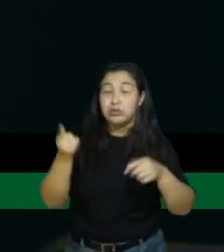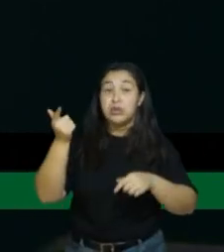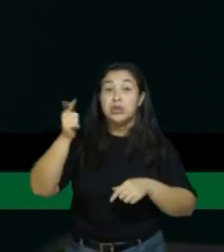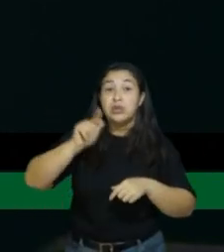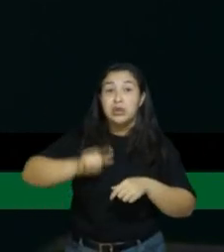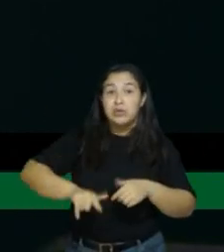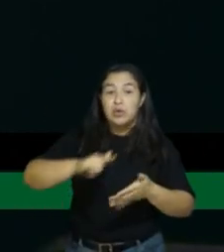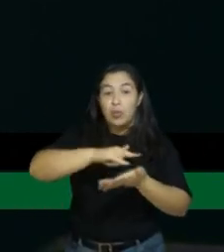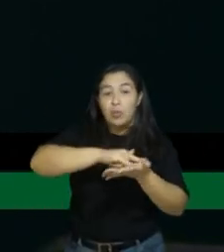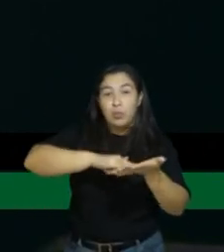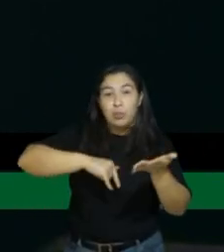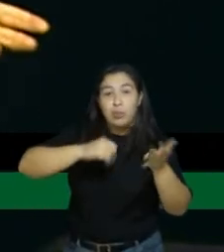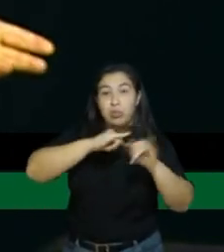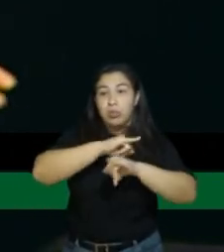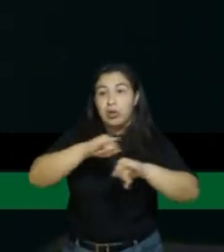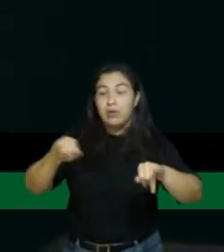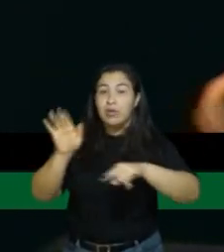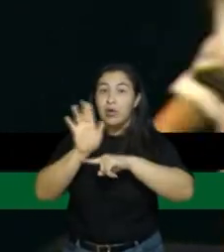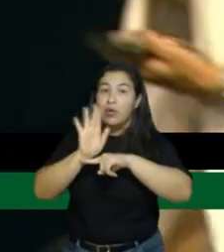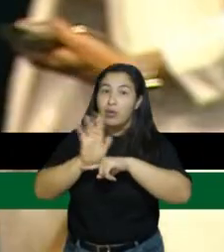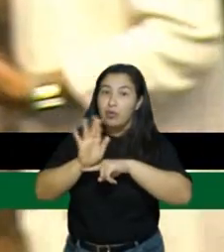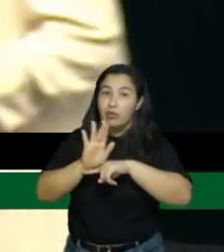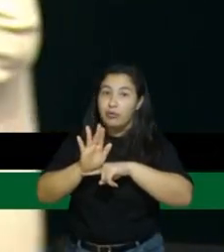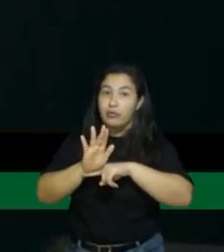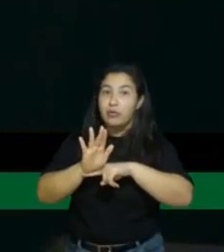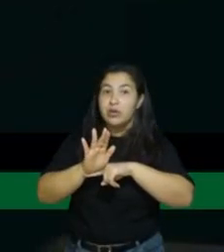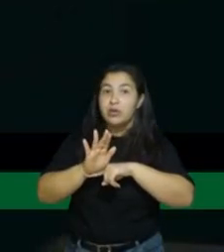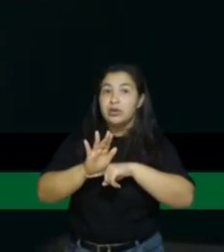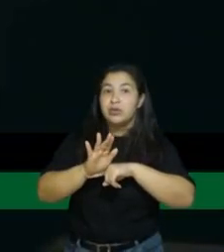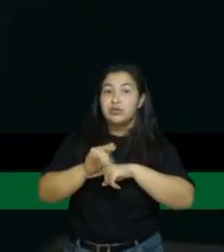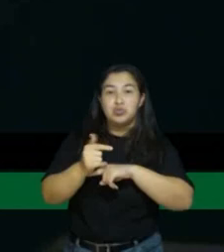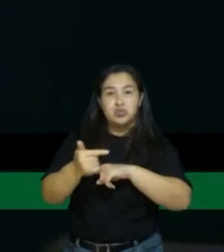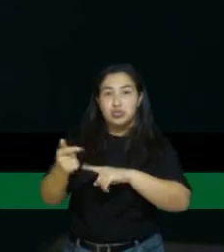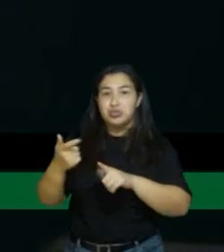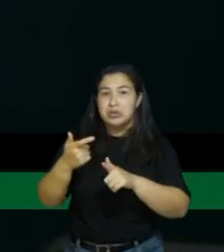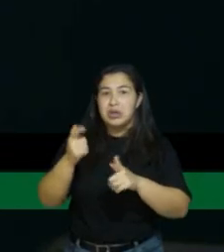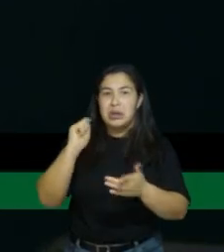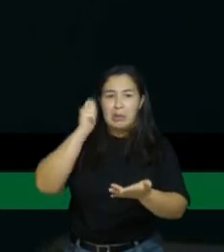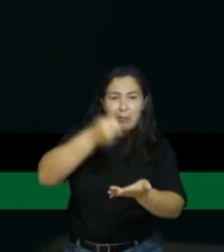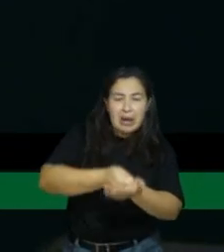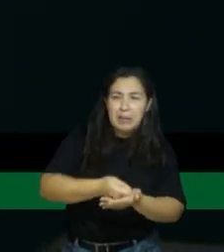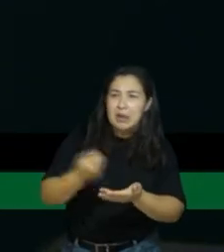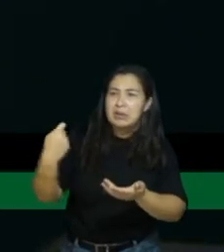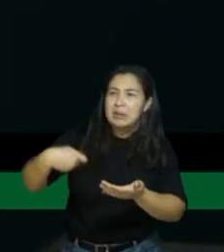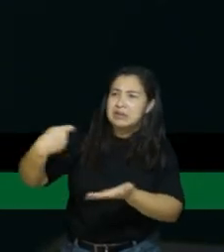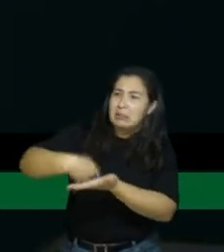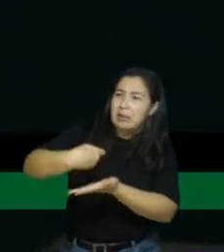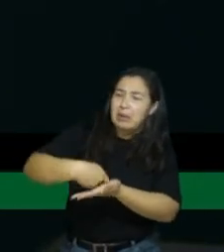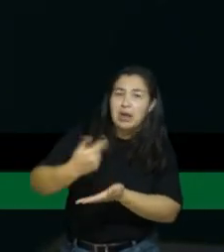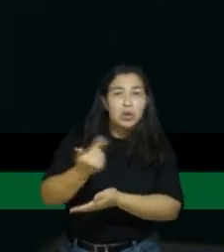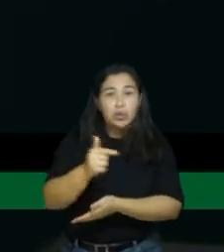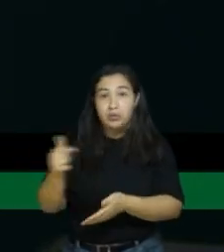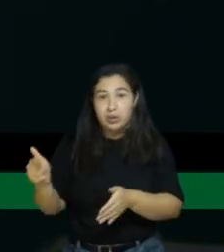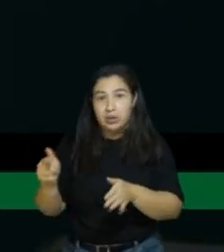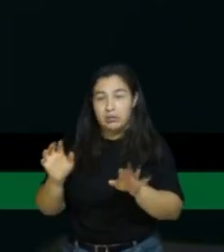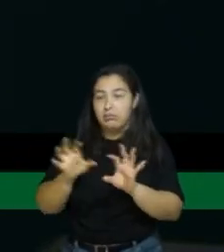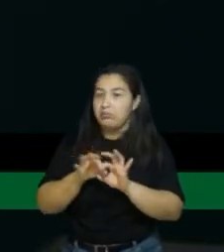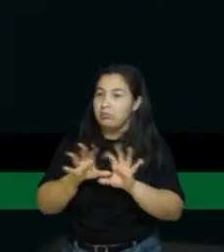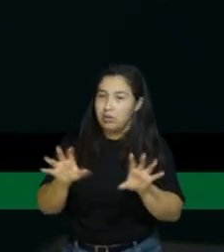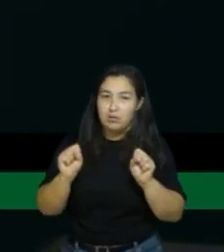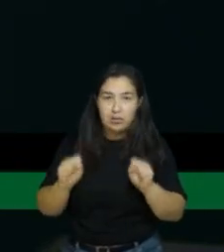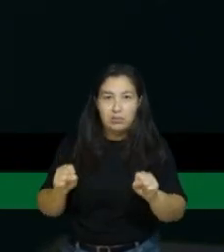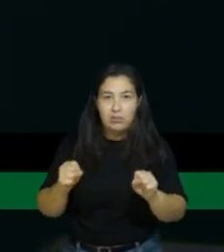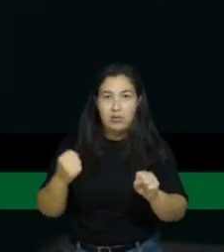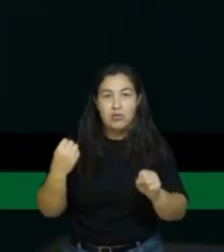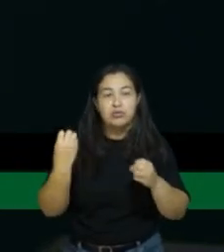esclarecendo um vídeo que circulou na internet não houve multa não houve nenhuma notificação e seguiu Sim esses alimentos